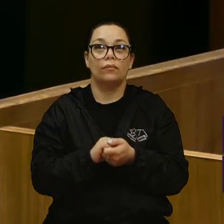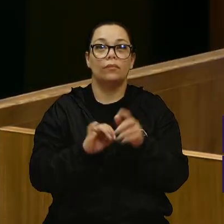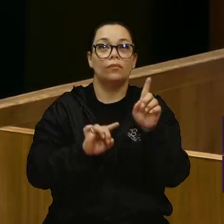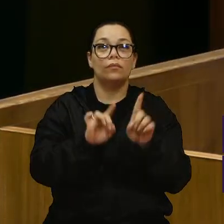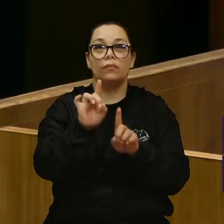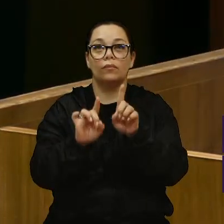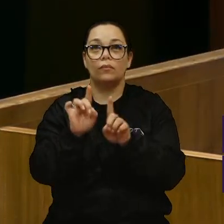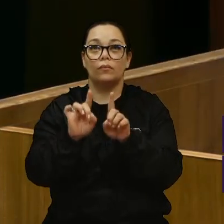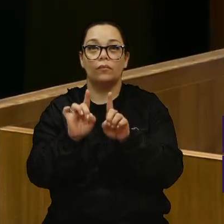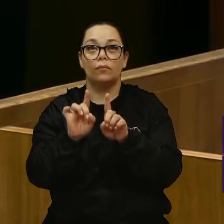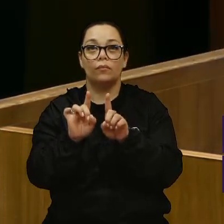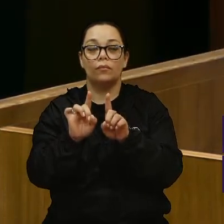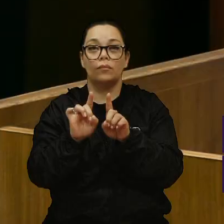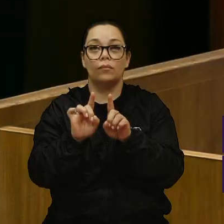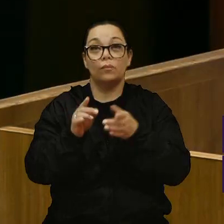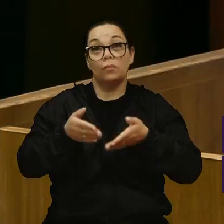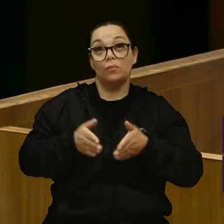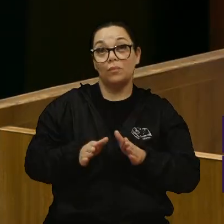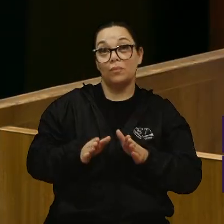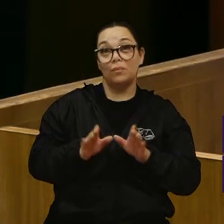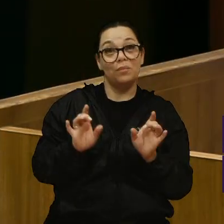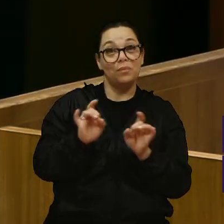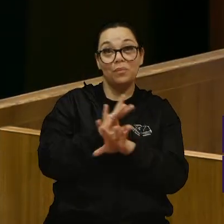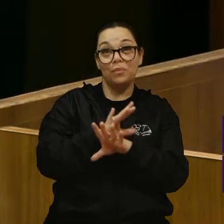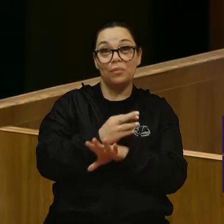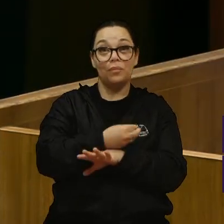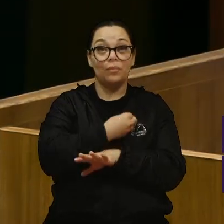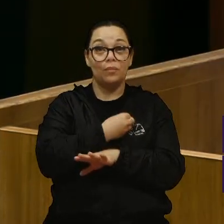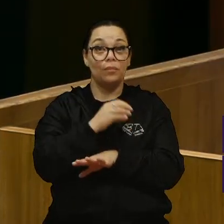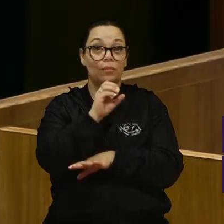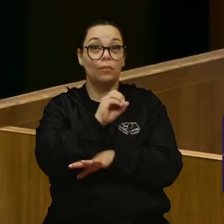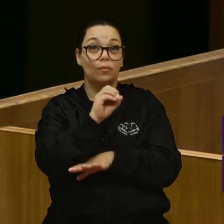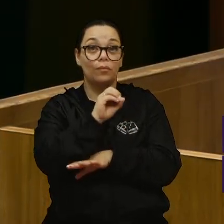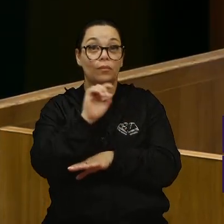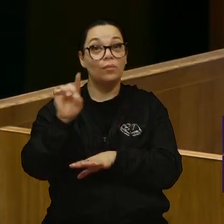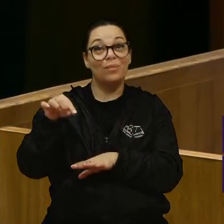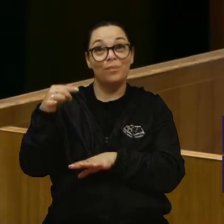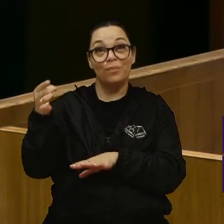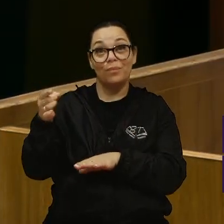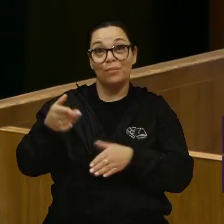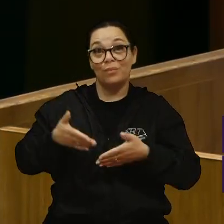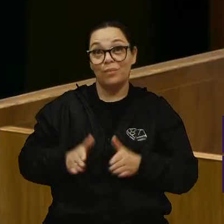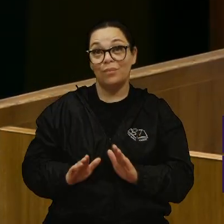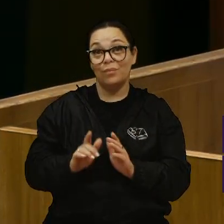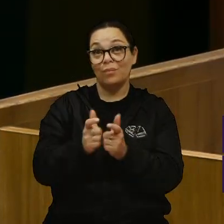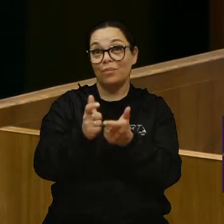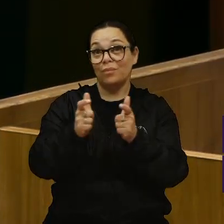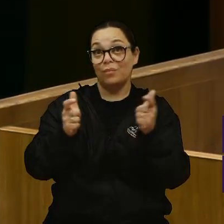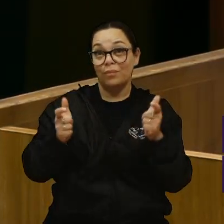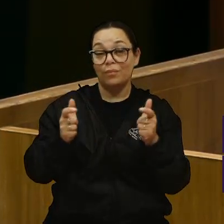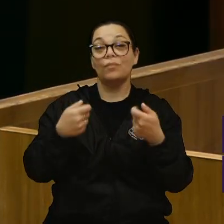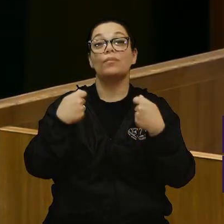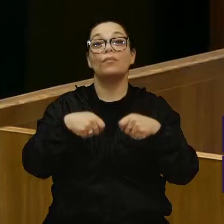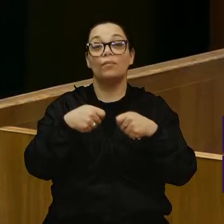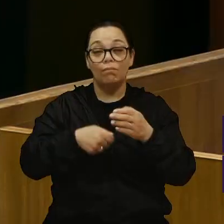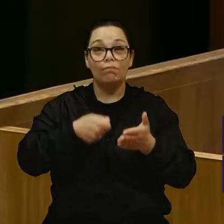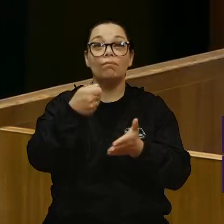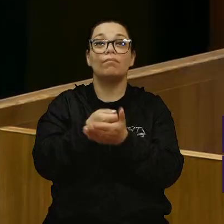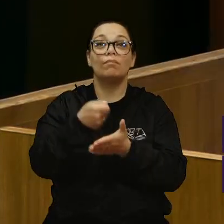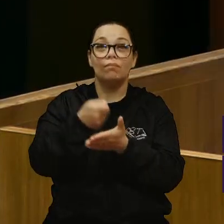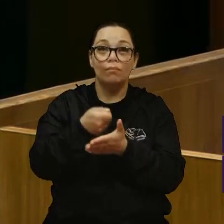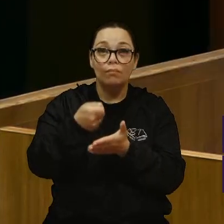Alguns já nascem com a vida feita, como ele dizia, e outros, a maioria, precisam lutar